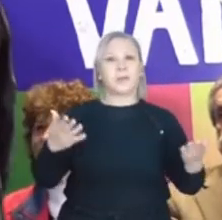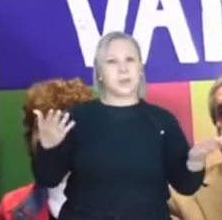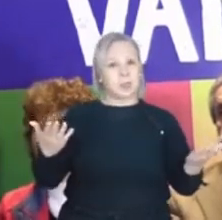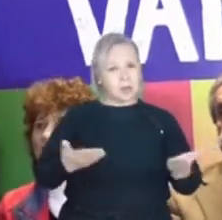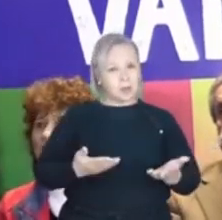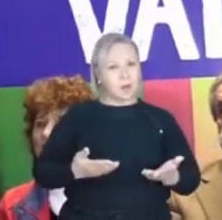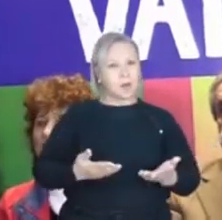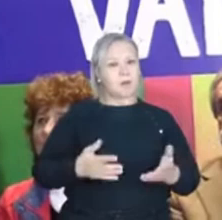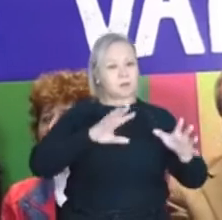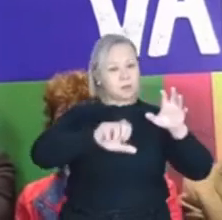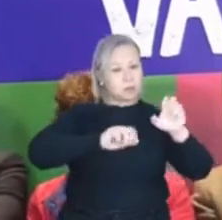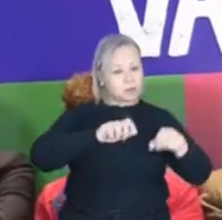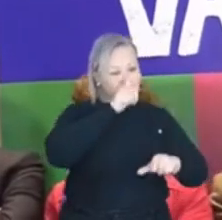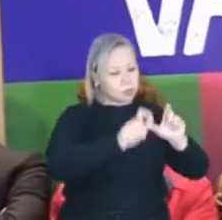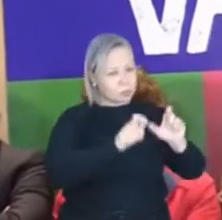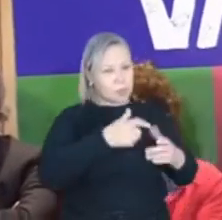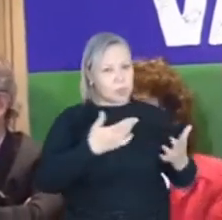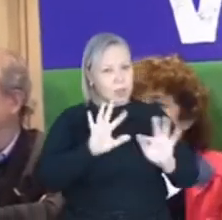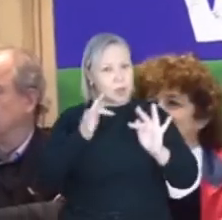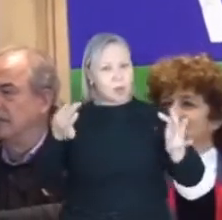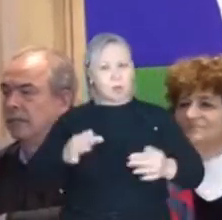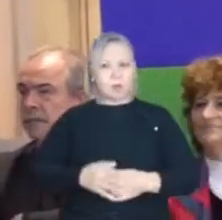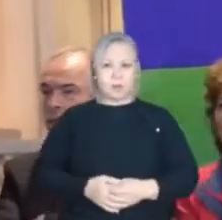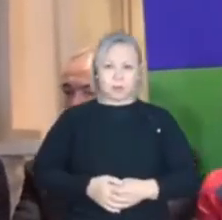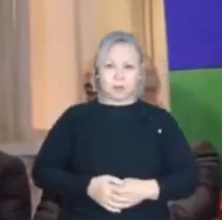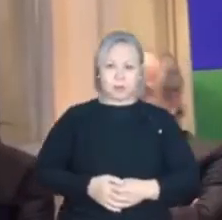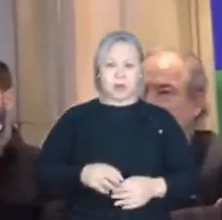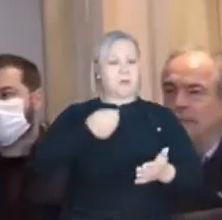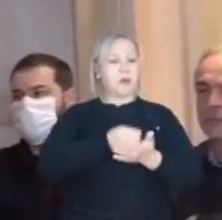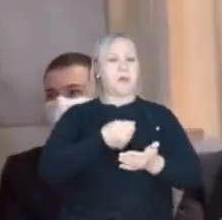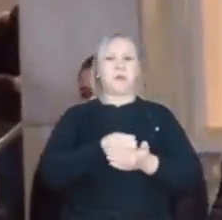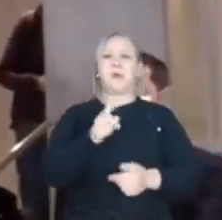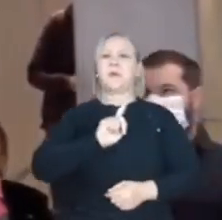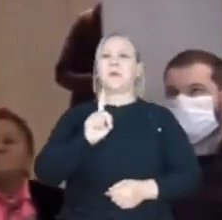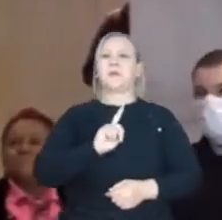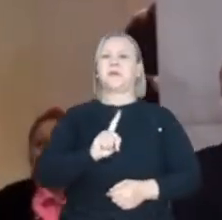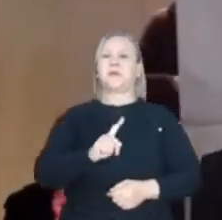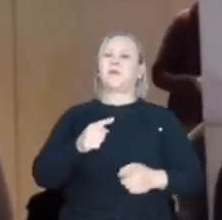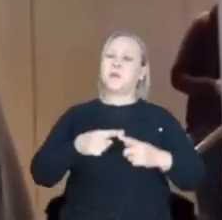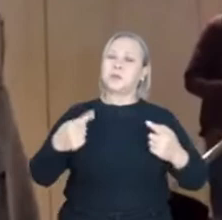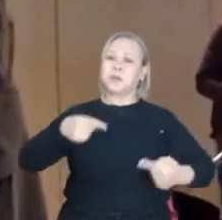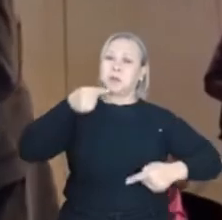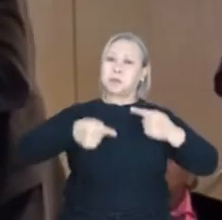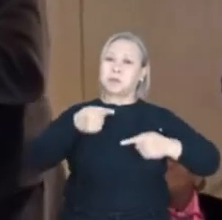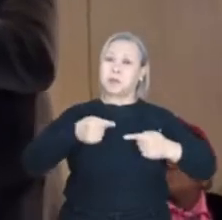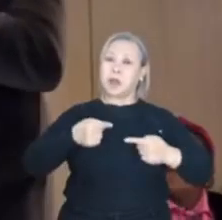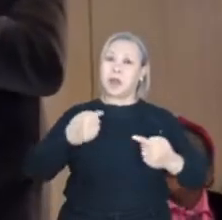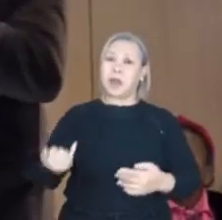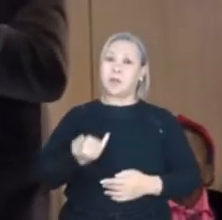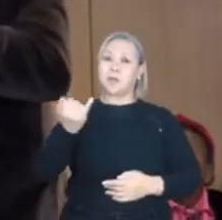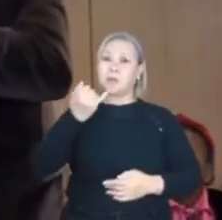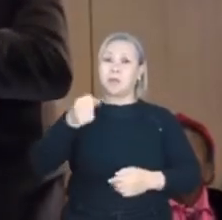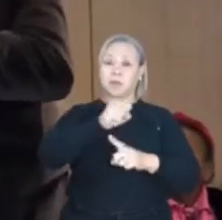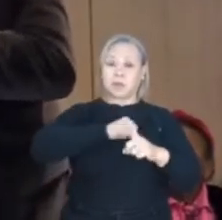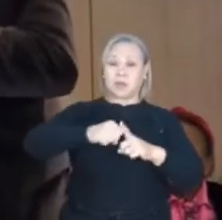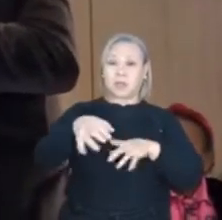fazer. Nós queremos, não queremos impor, nós queremos discutir a necessidade da grandeza social, da gente